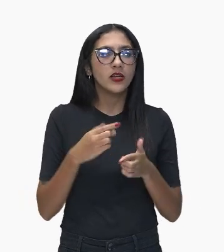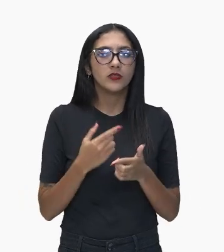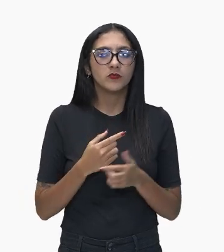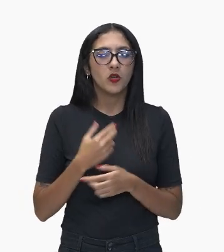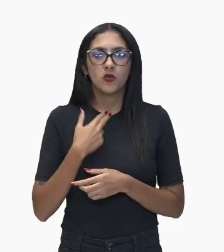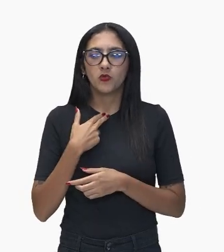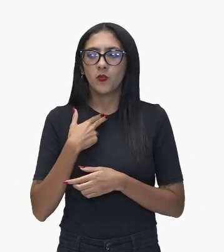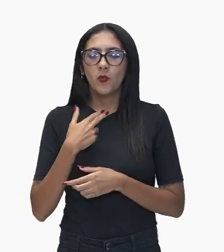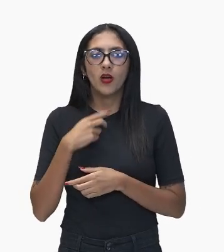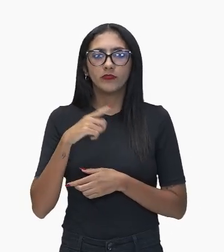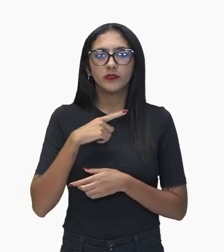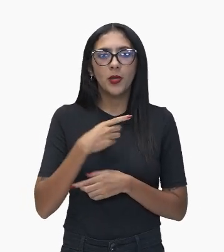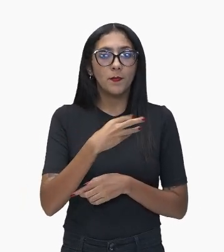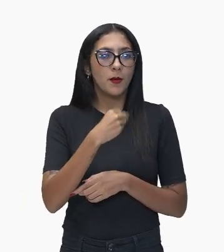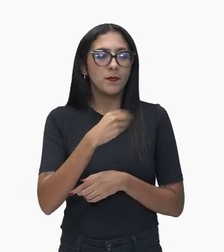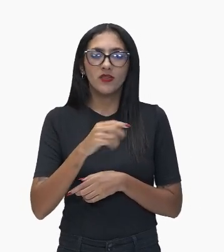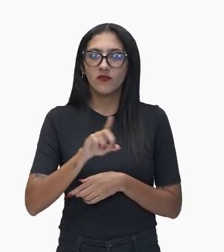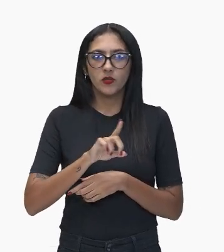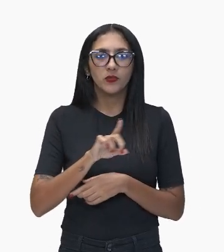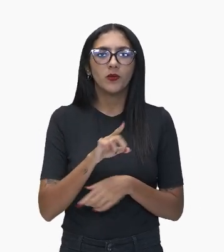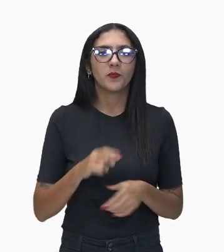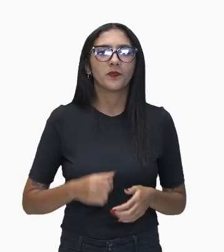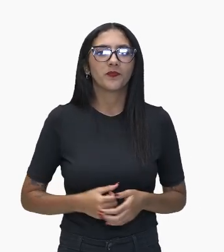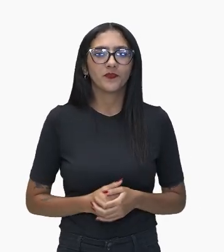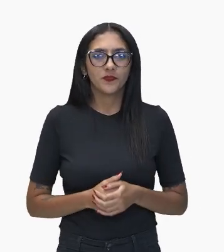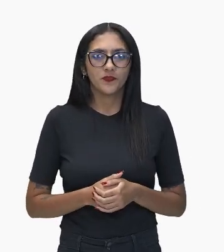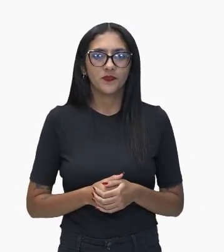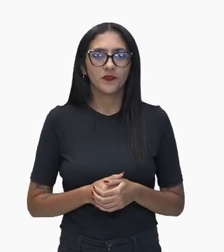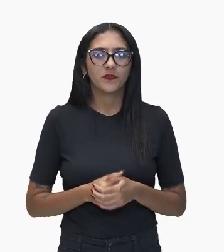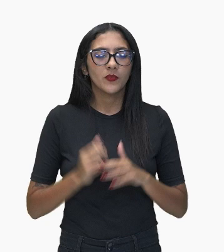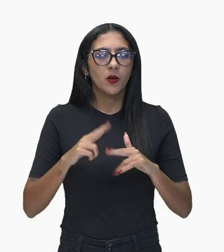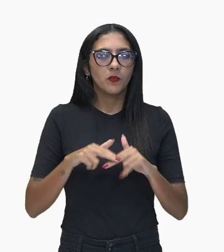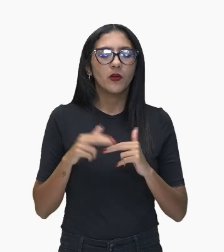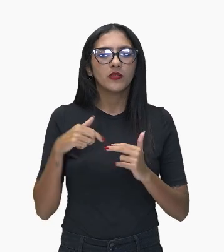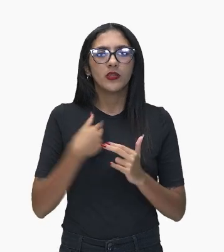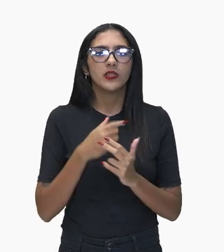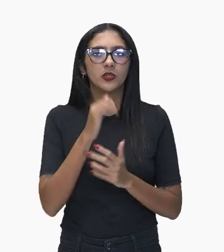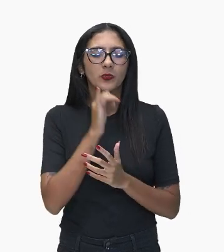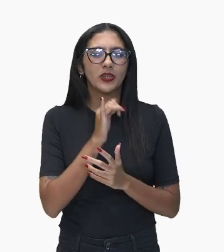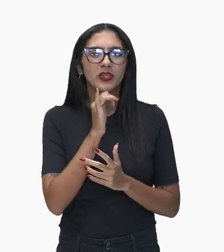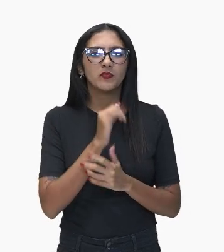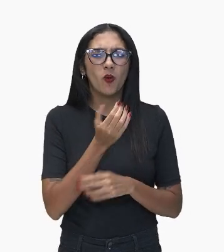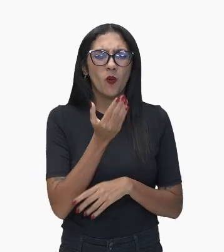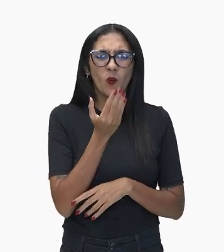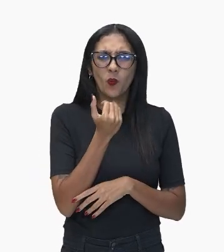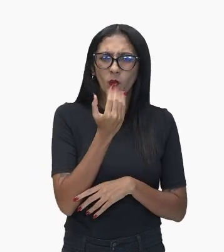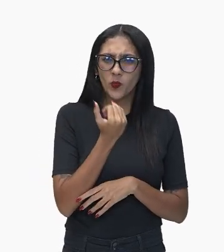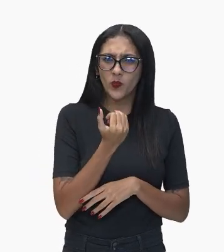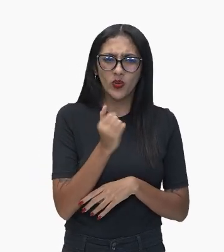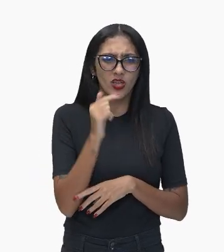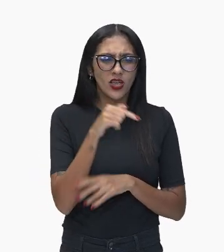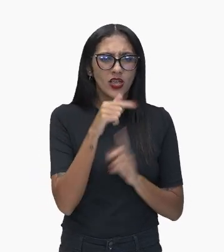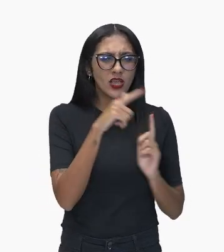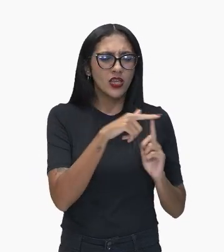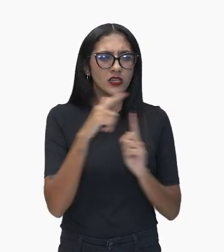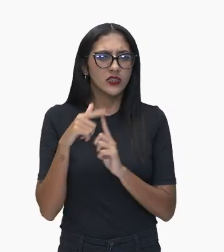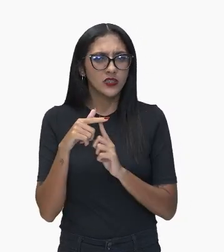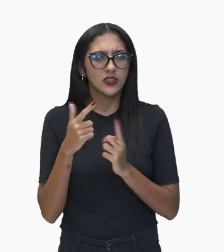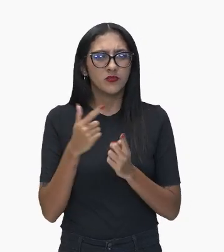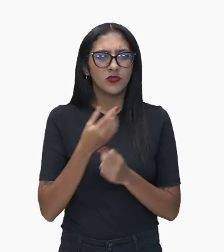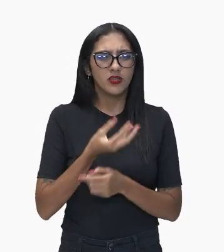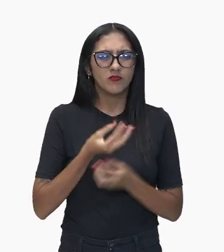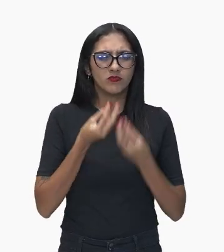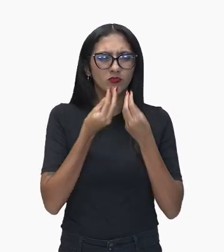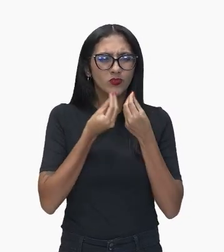isso que a gente não consegue ali querer comer ou colocar na